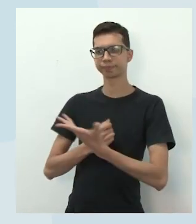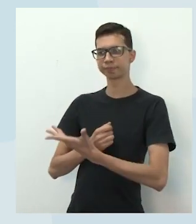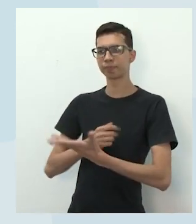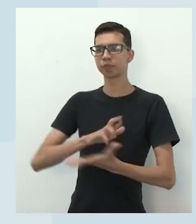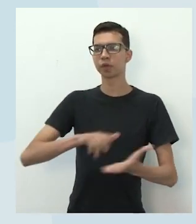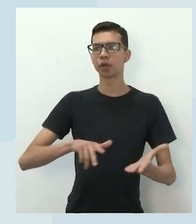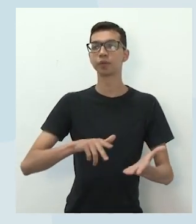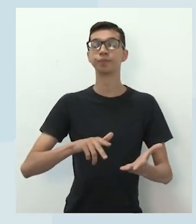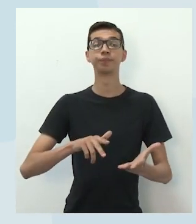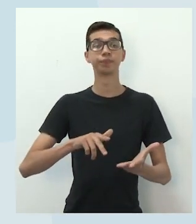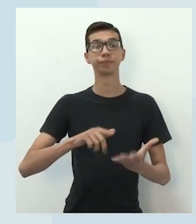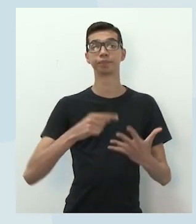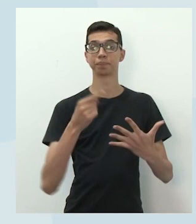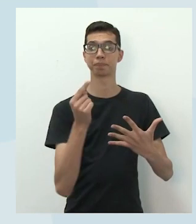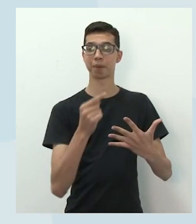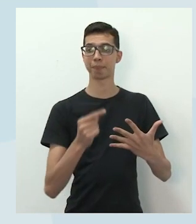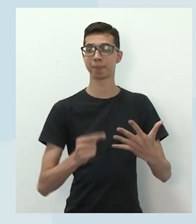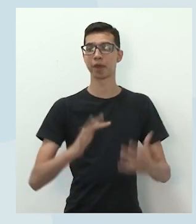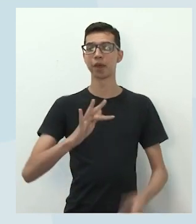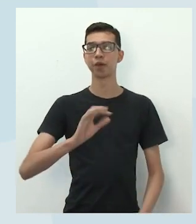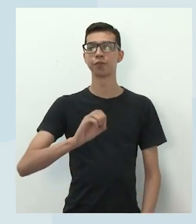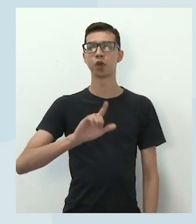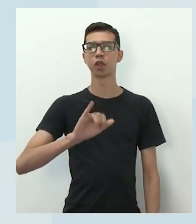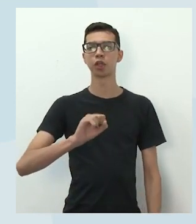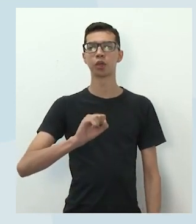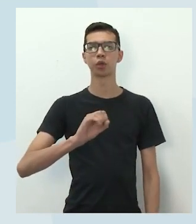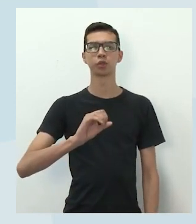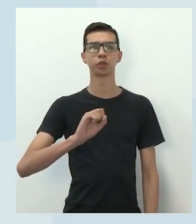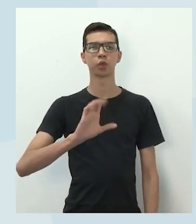fenacistiscópio, fantoscope, taumatrope.